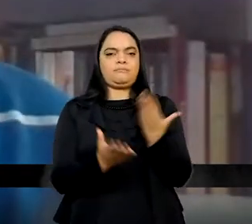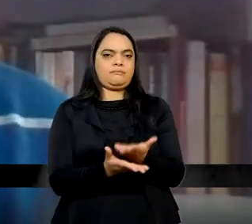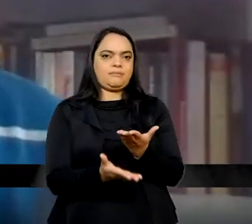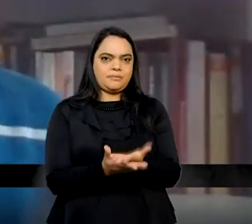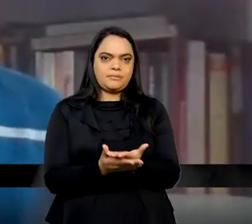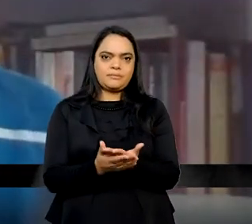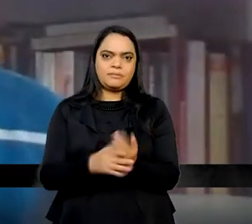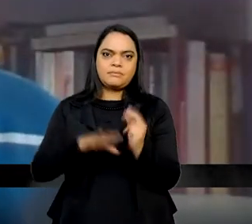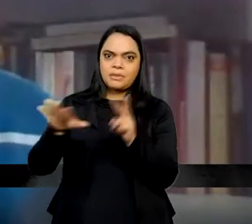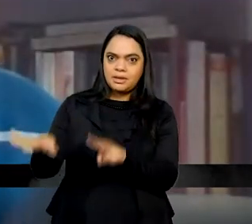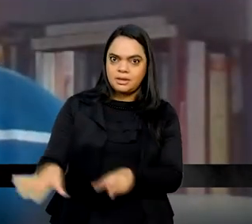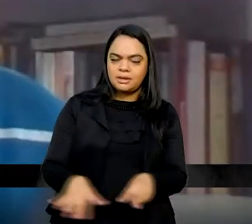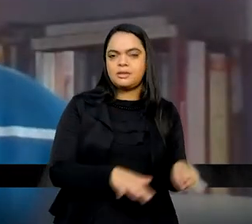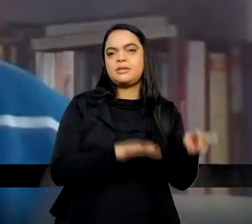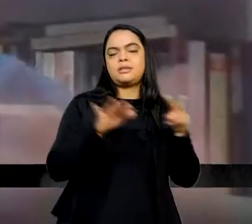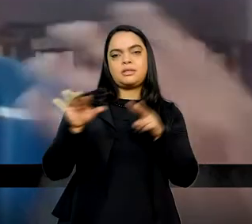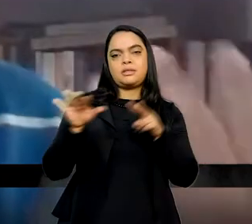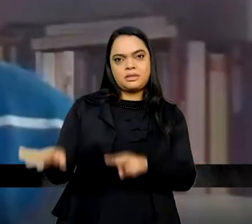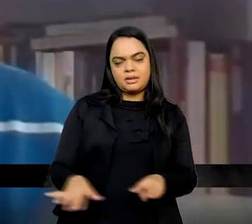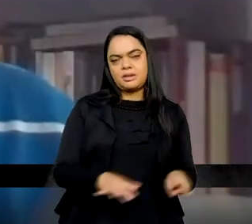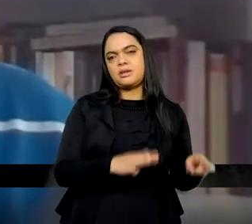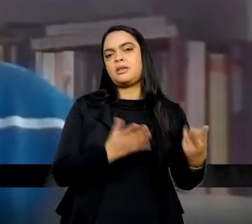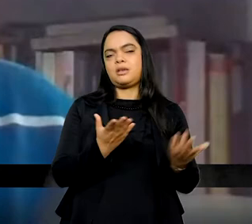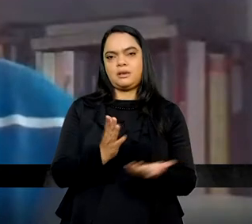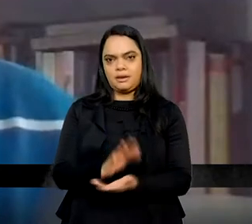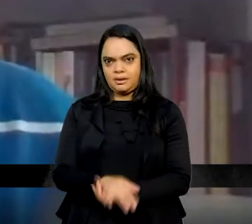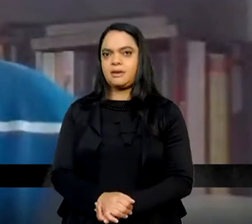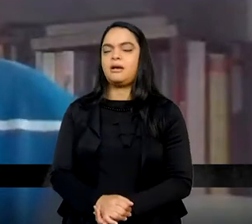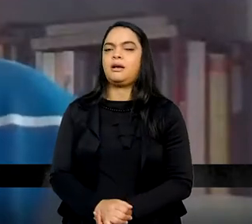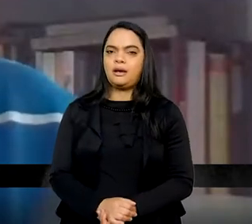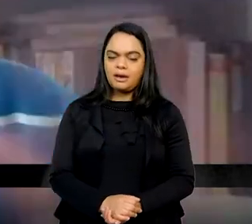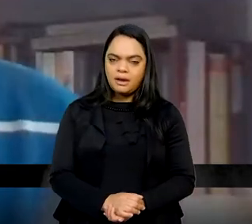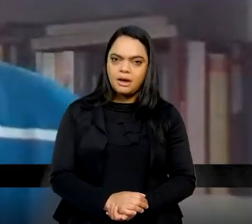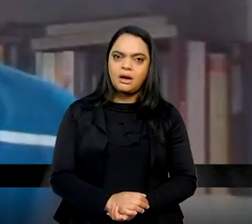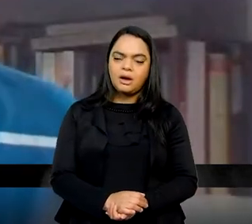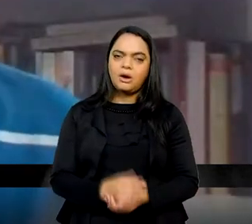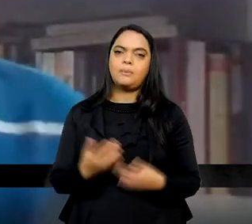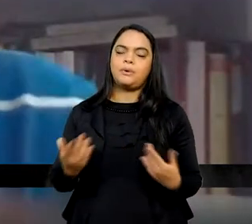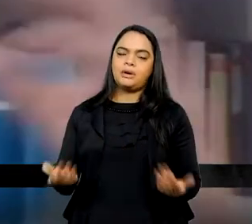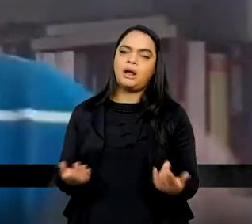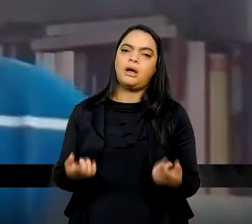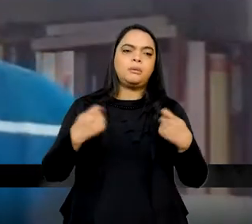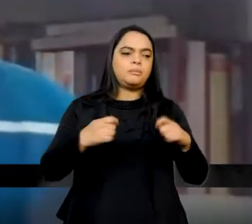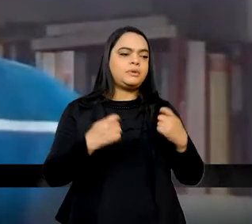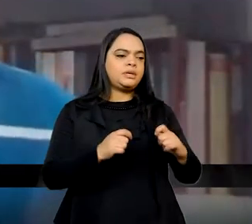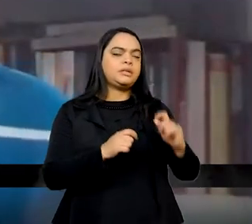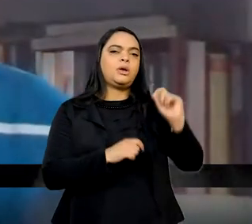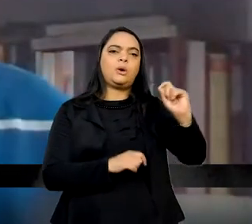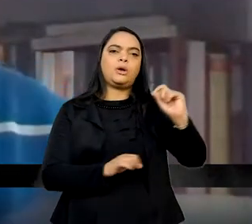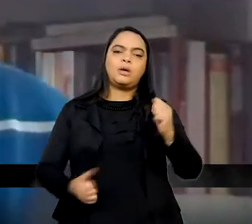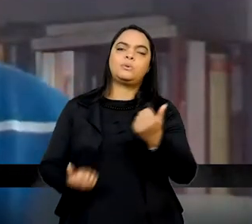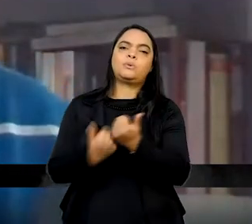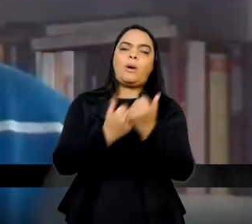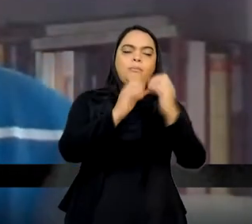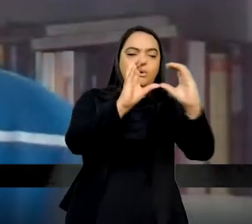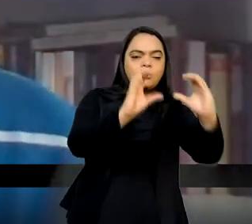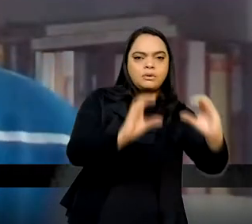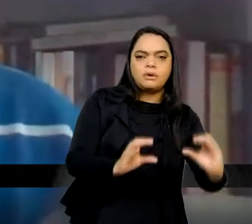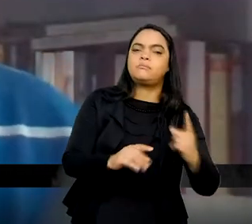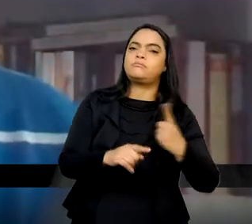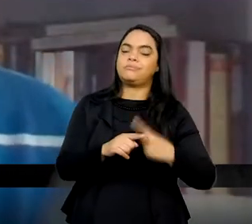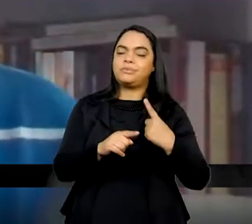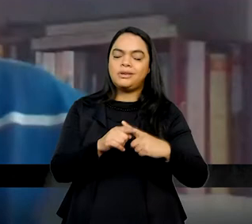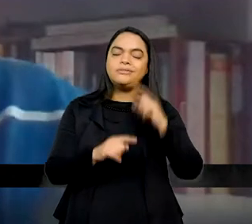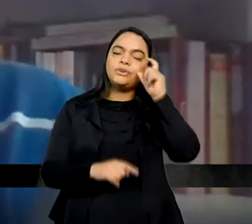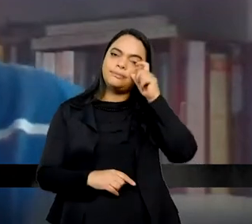se emanava num projeto como esse, secretaria, direção, coordenação, porque realmente foi uma coisa